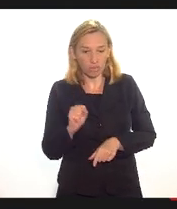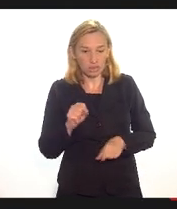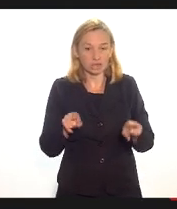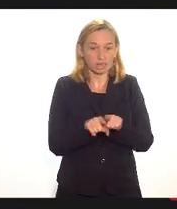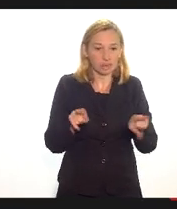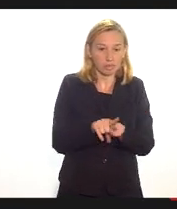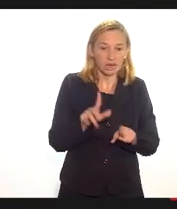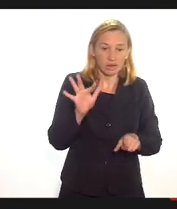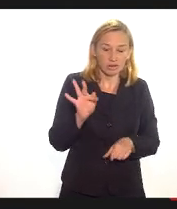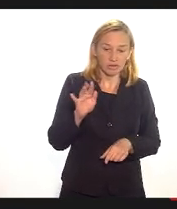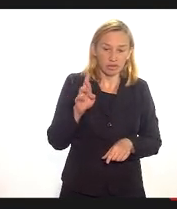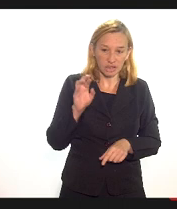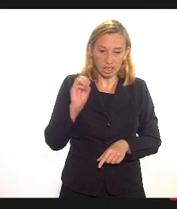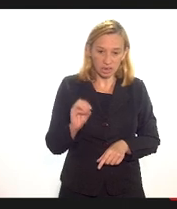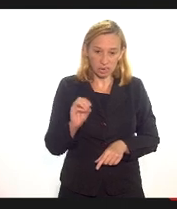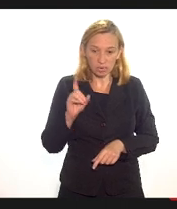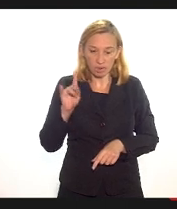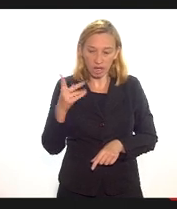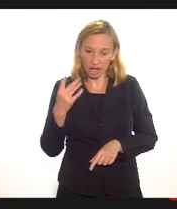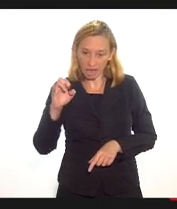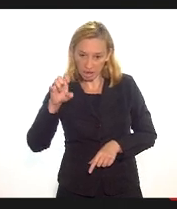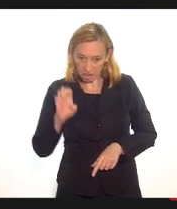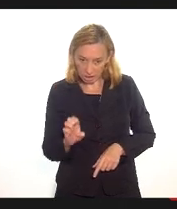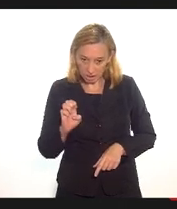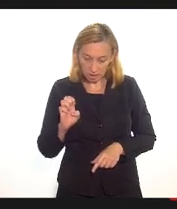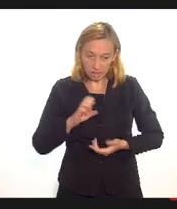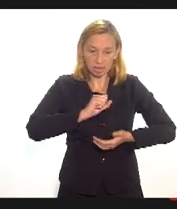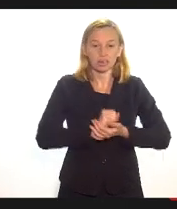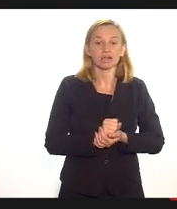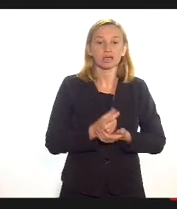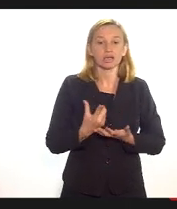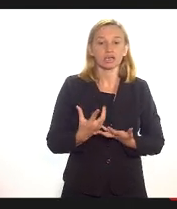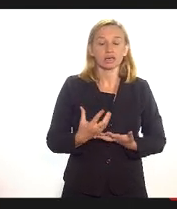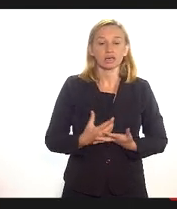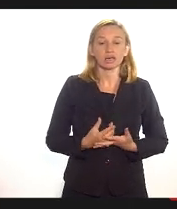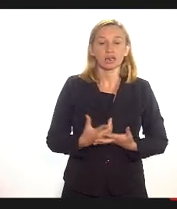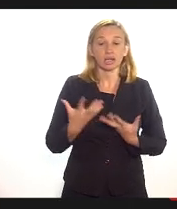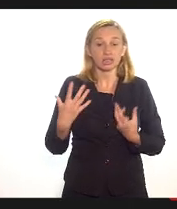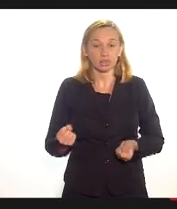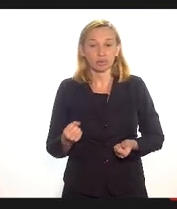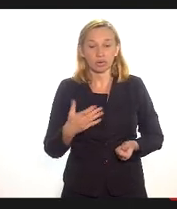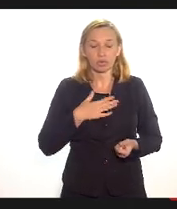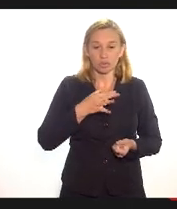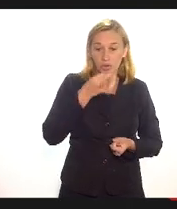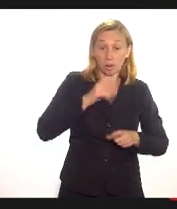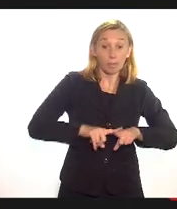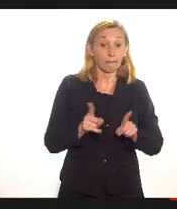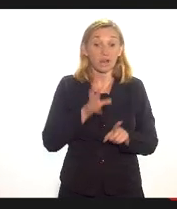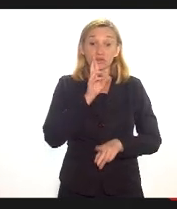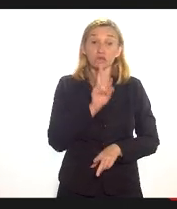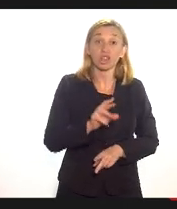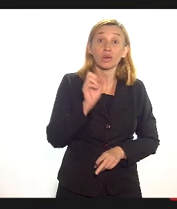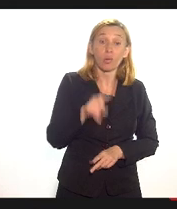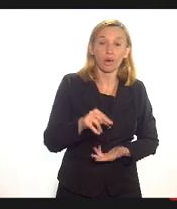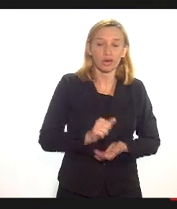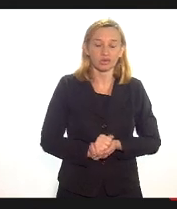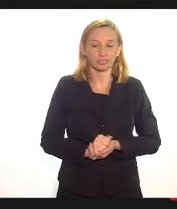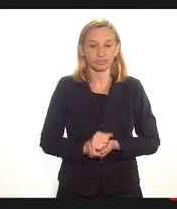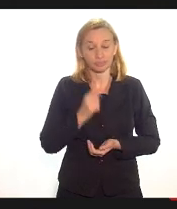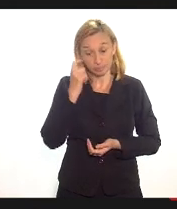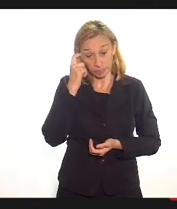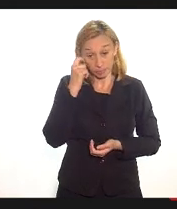Henrique Cardoso, que estavam defendendo a minha teoria. Mas o resultado disso é que foi